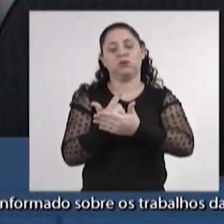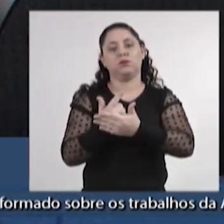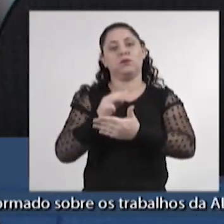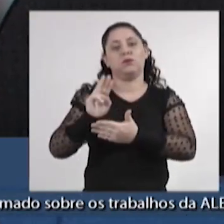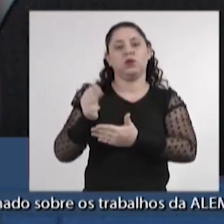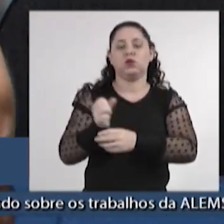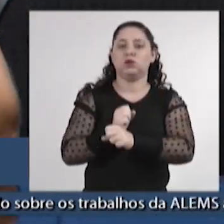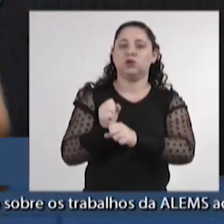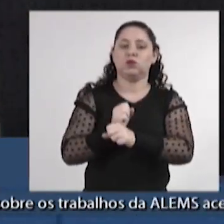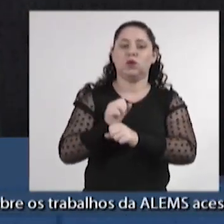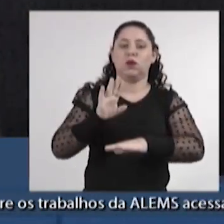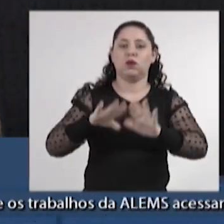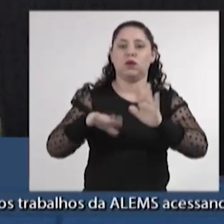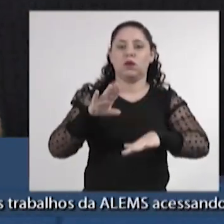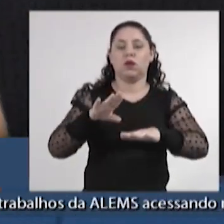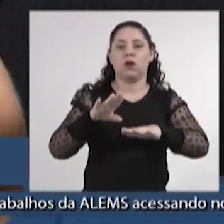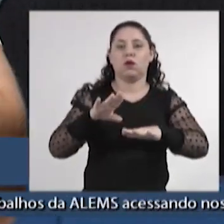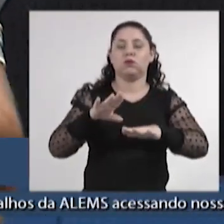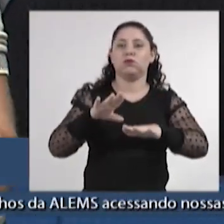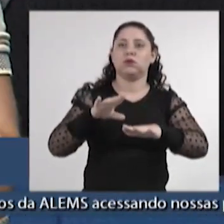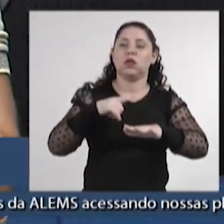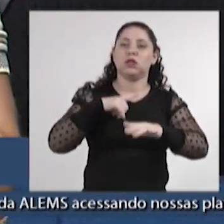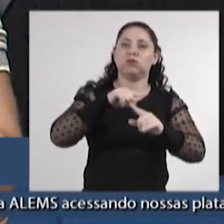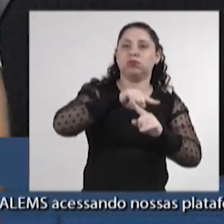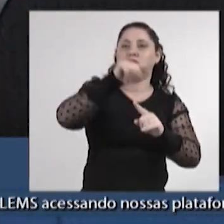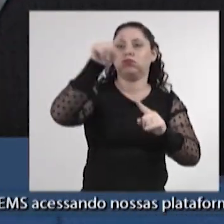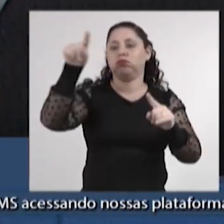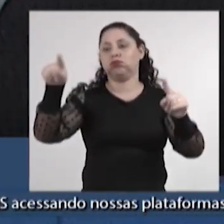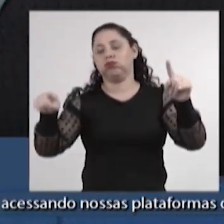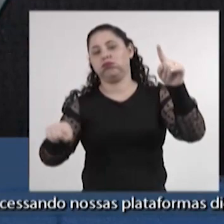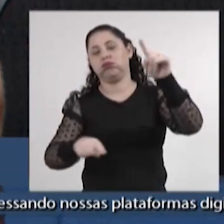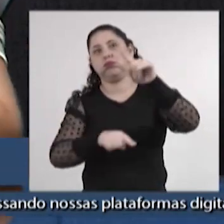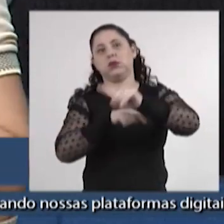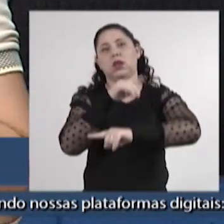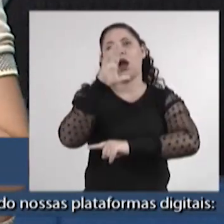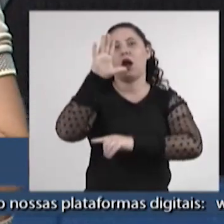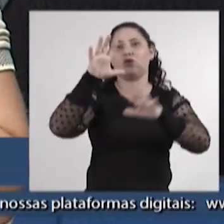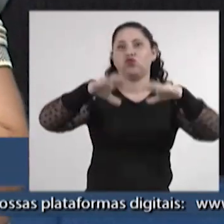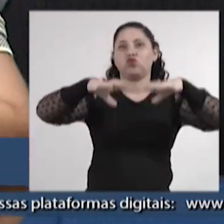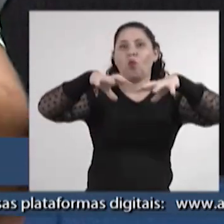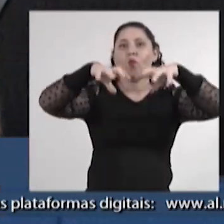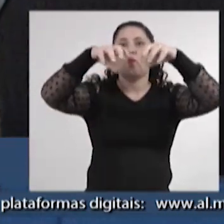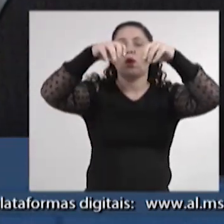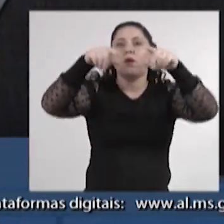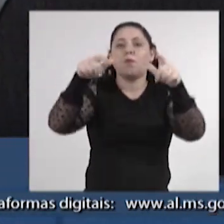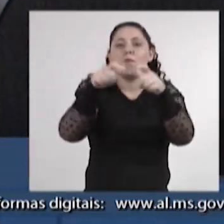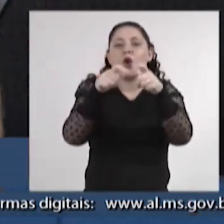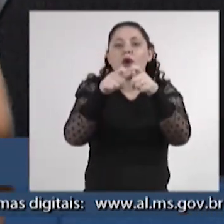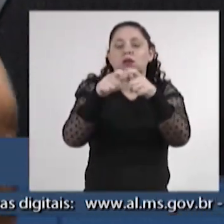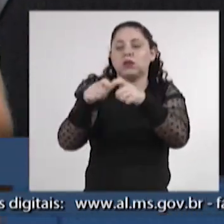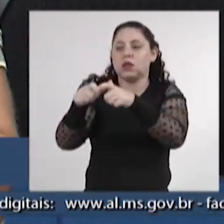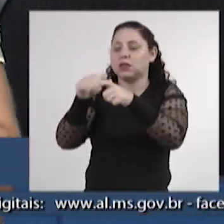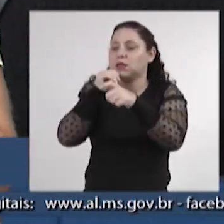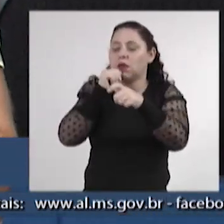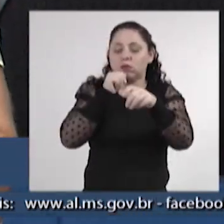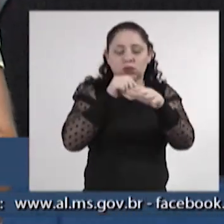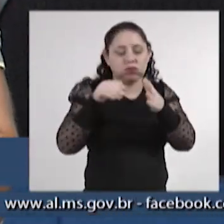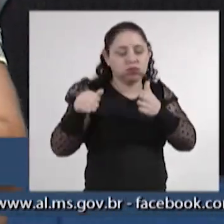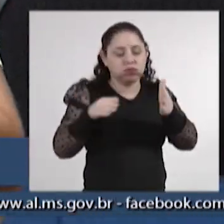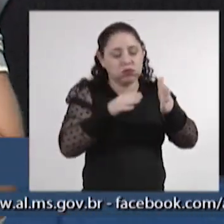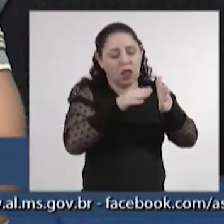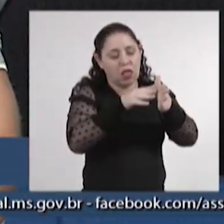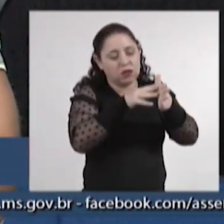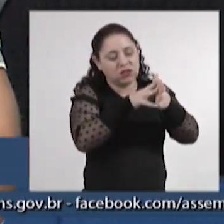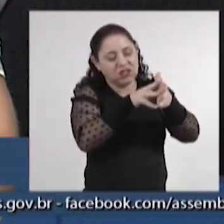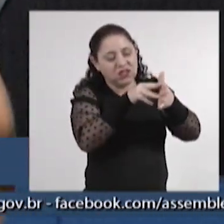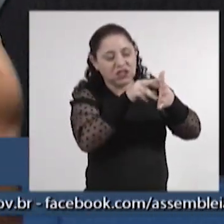dependendo do ano, porque depende muito do ciclo hidrológico. Se for um ano de estiagem, tem pouca chuva, então você tem menos sedimento que se descola da bacia para chegar no